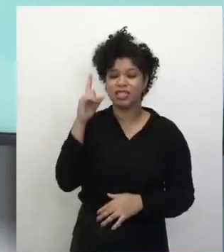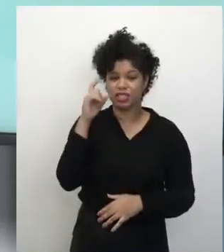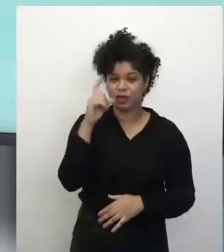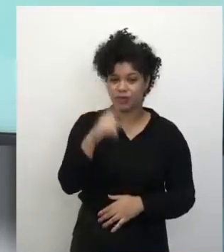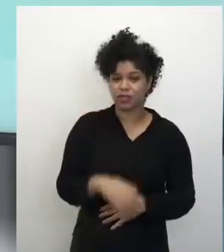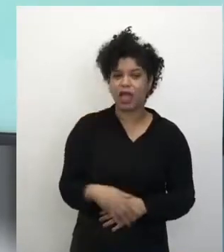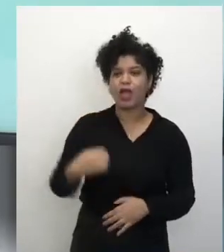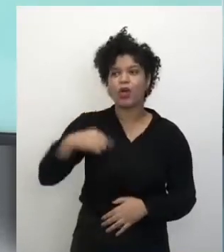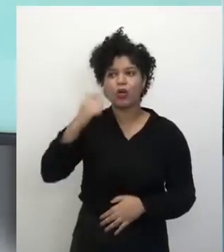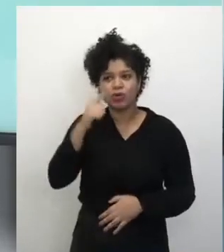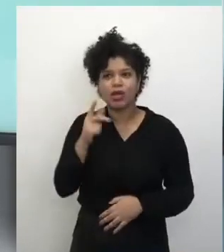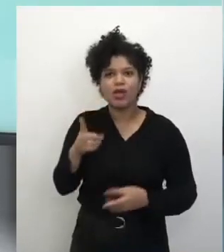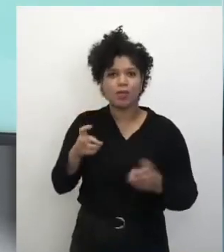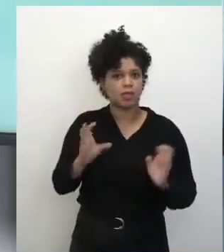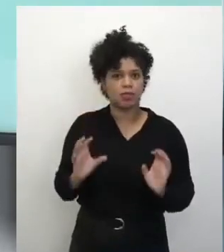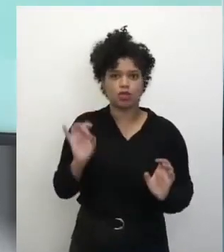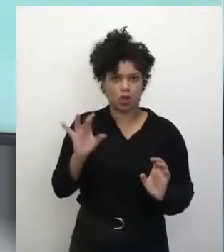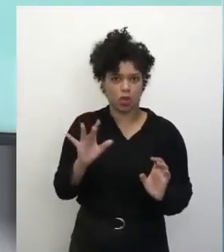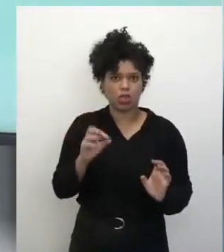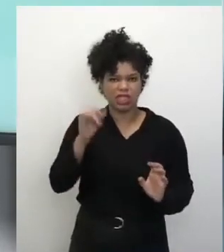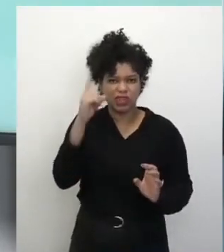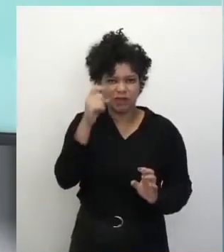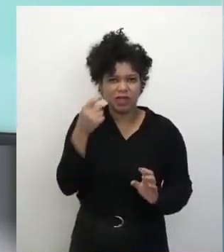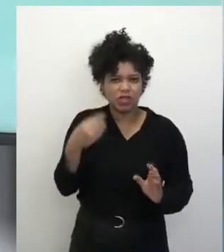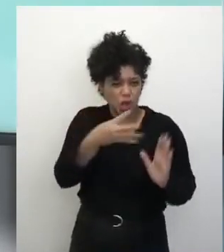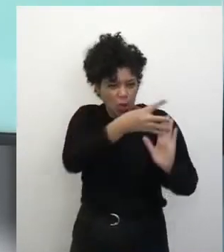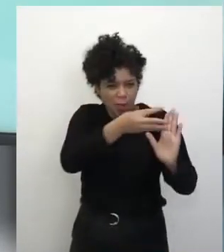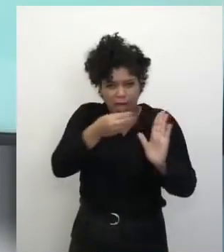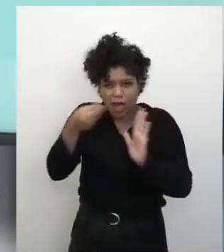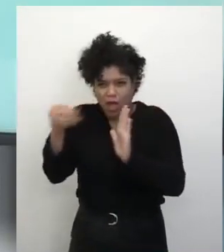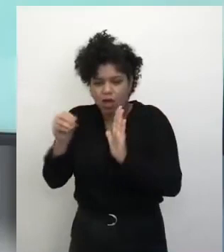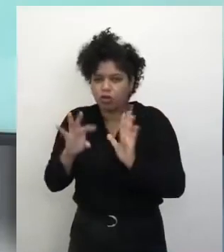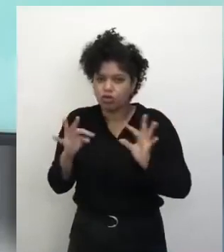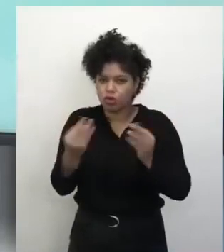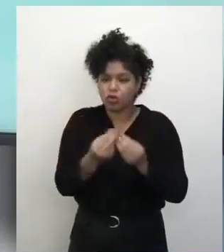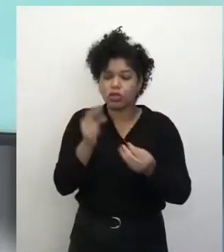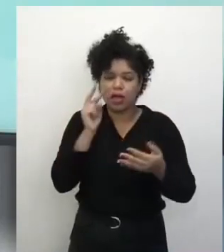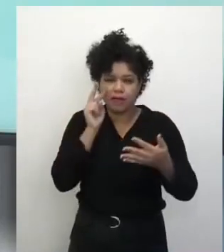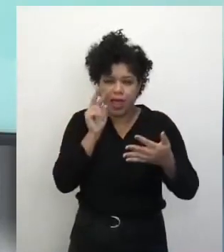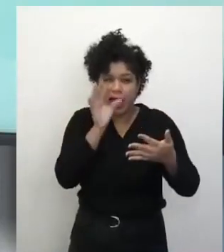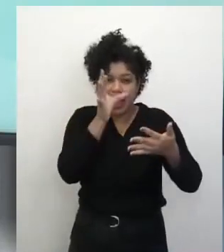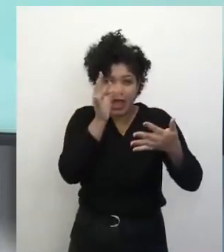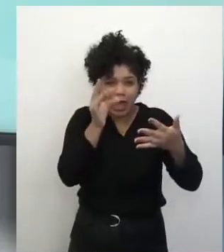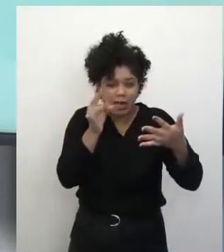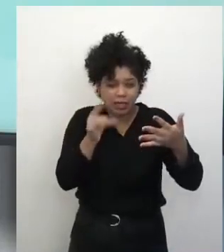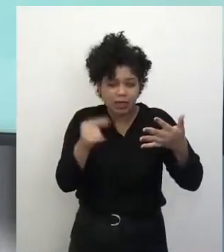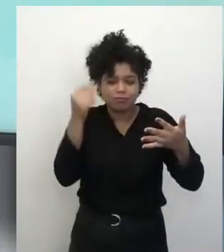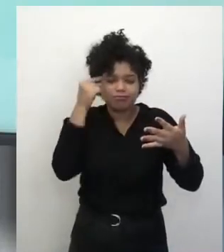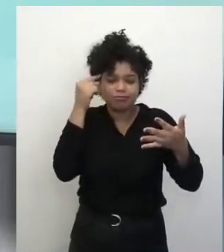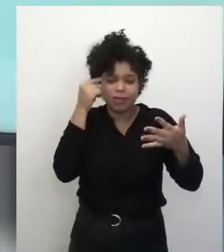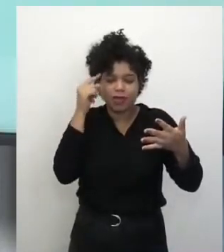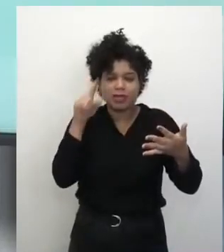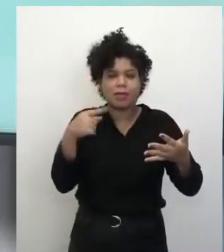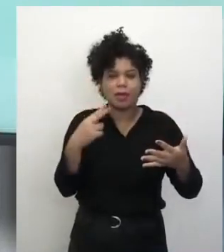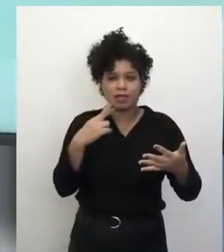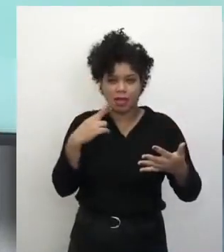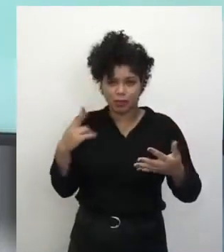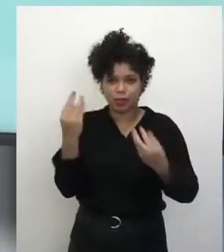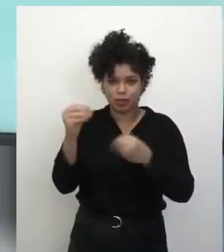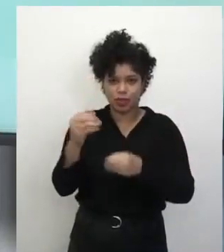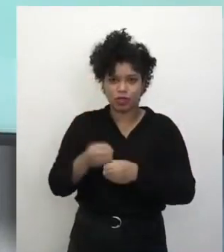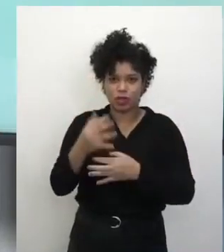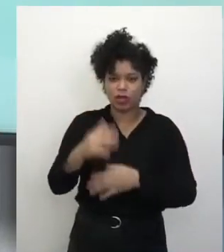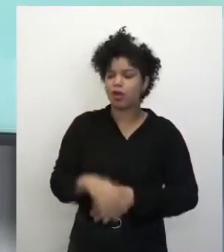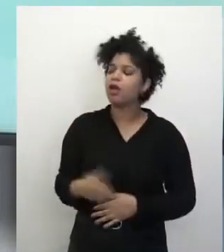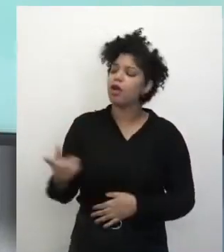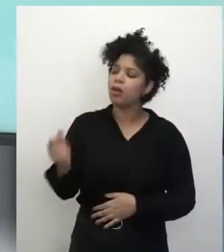eu consegui reconhecer quais são os racionais. Tudo bem? Então, olha para cada um, pensa qual que é e me fala qual é racional.